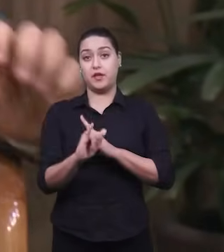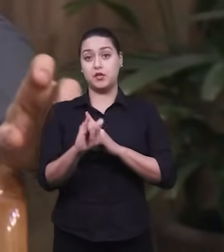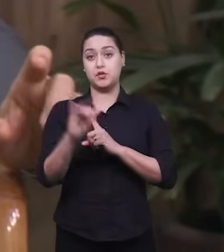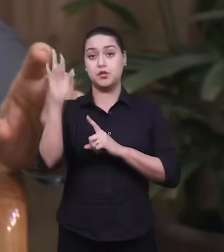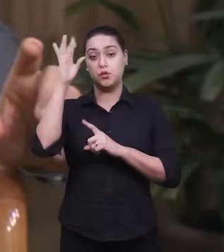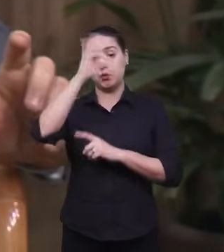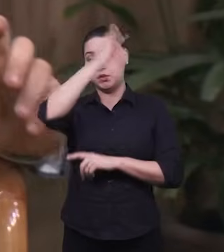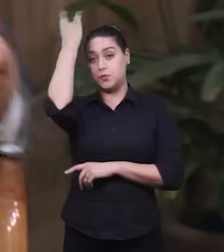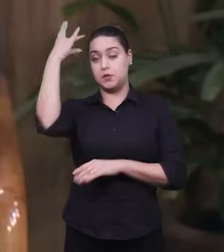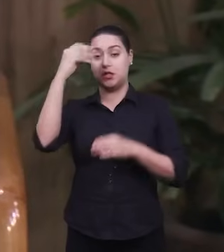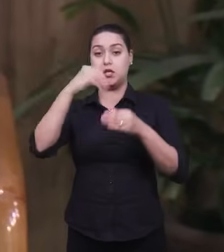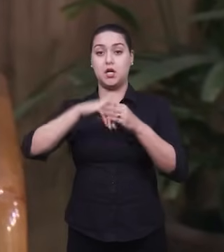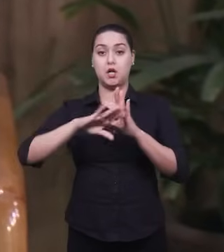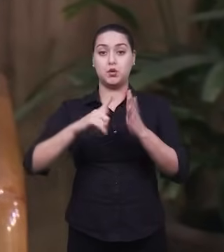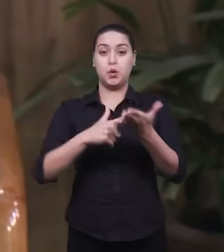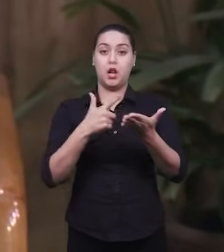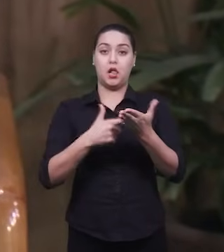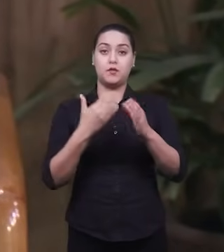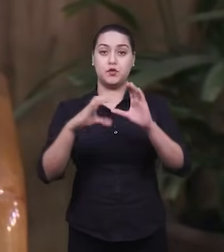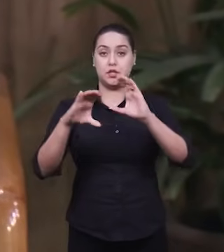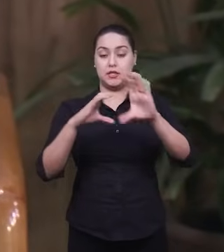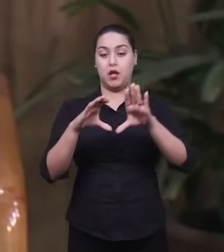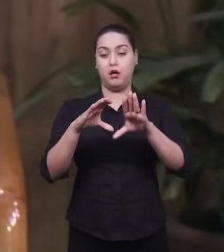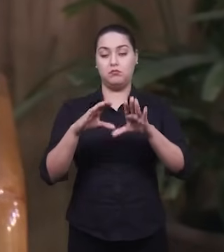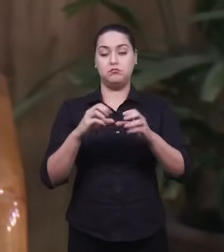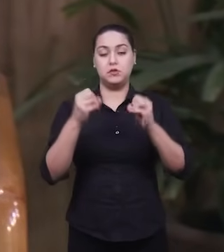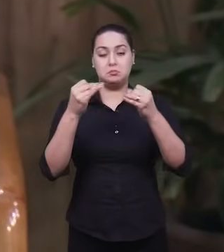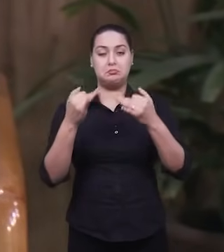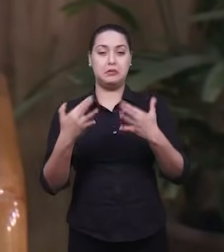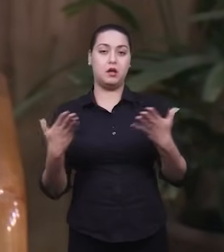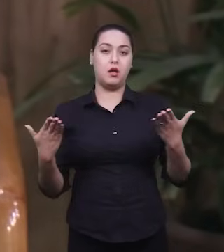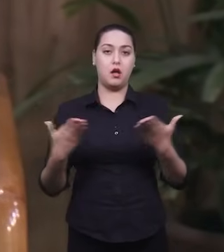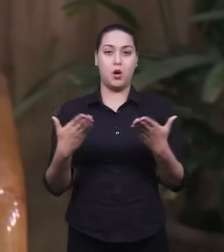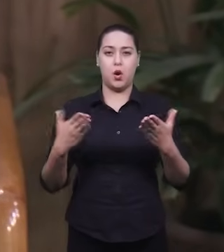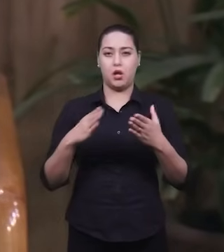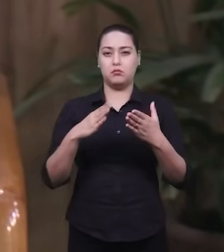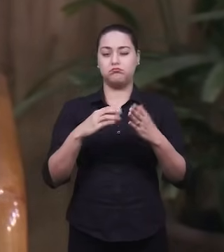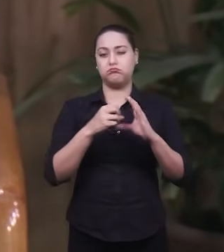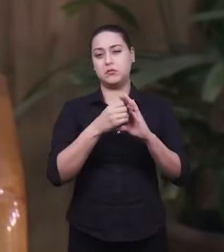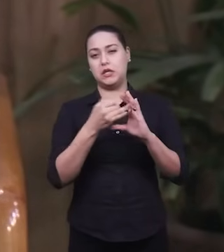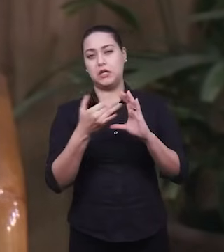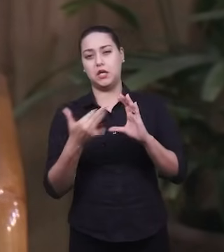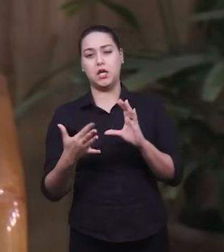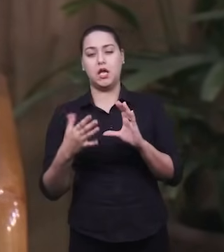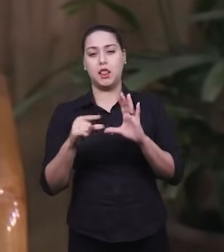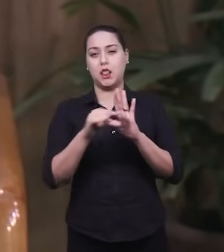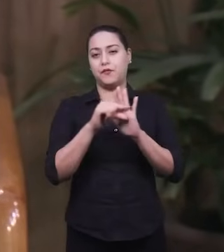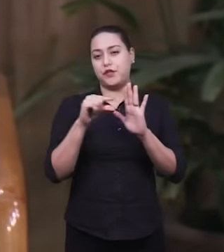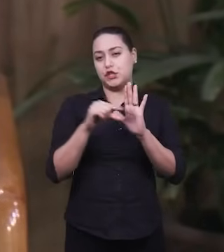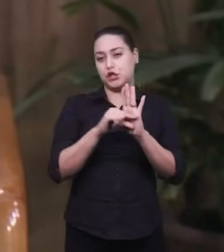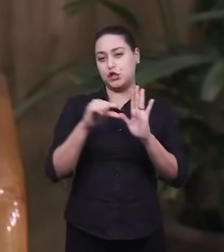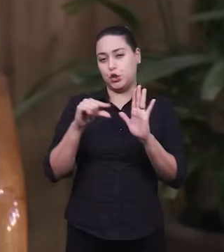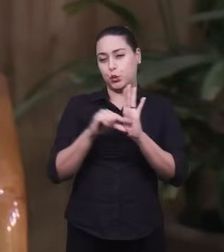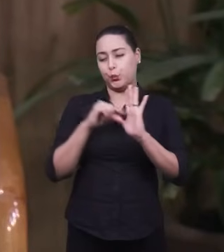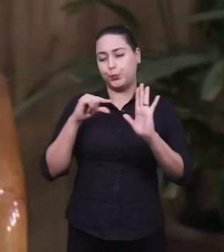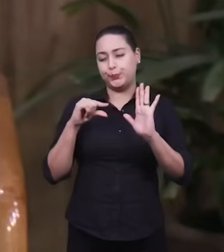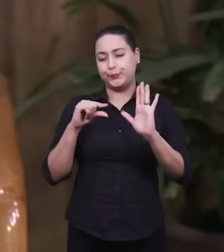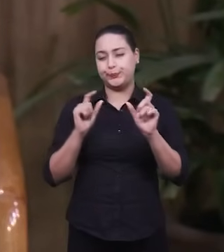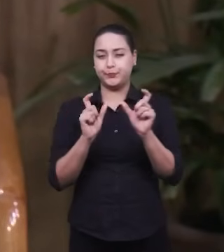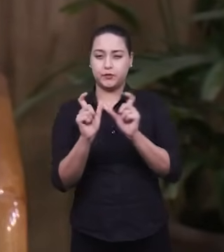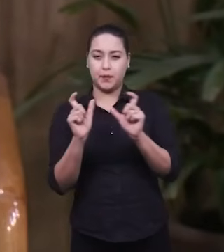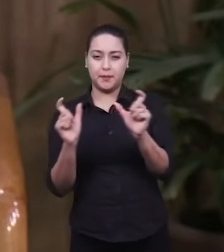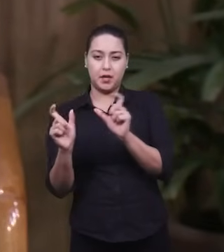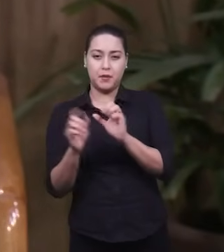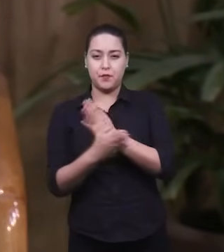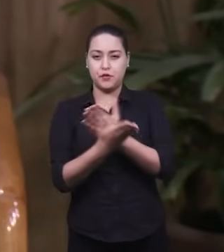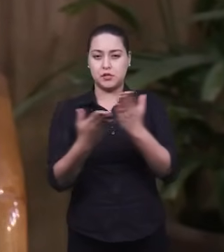de Cantares. Tá? Nós vamos extrair alguns aspectos, né, trechos de versículos e trazer